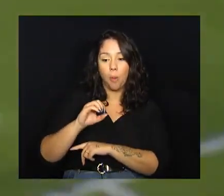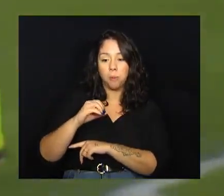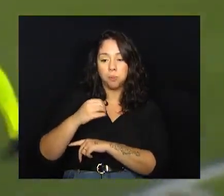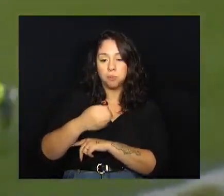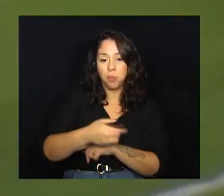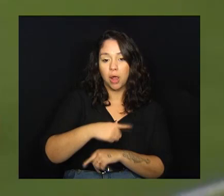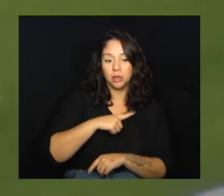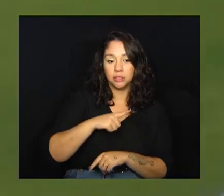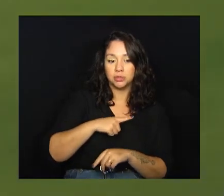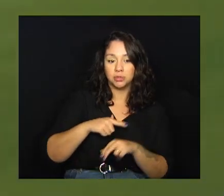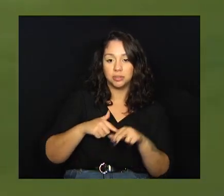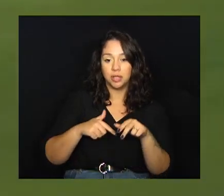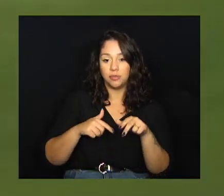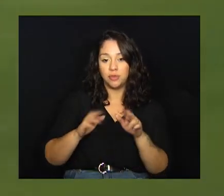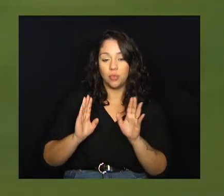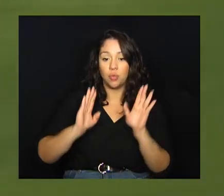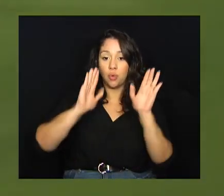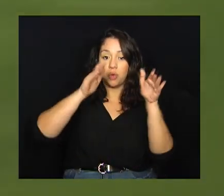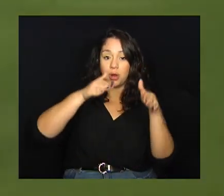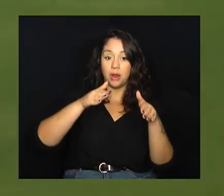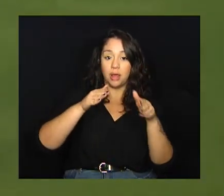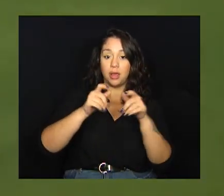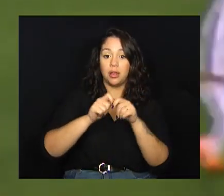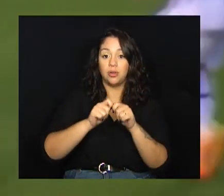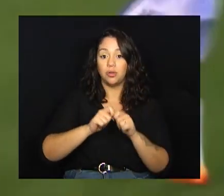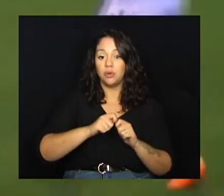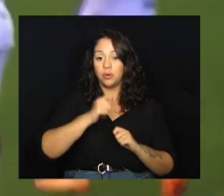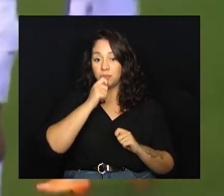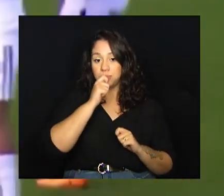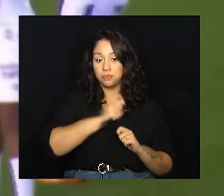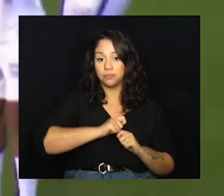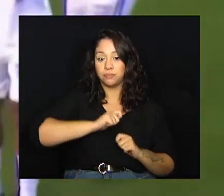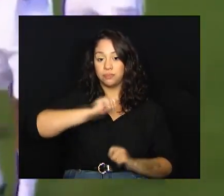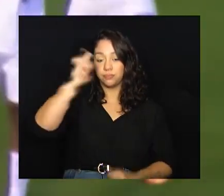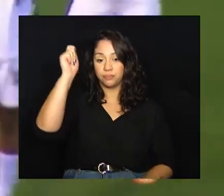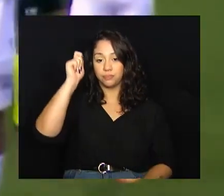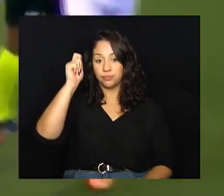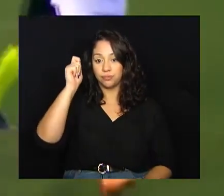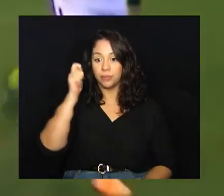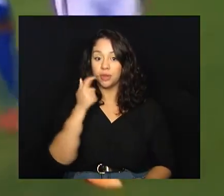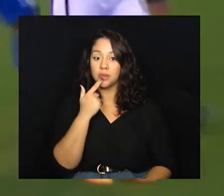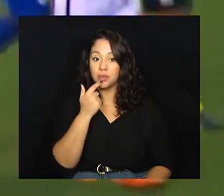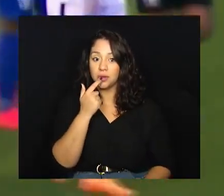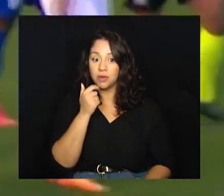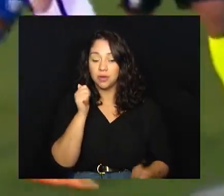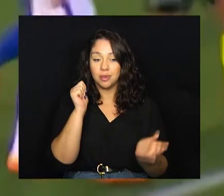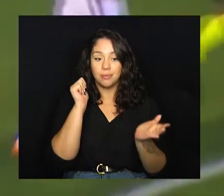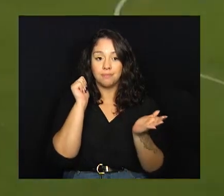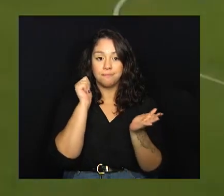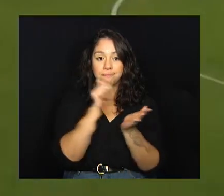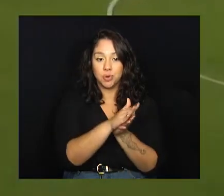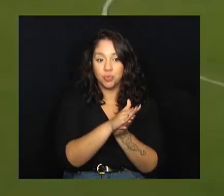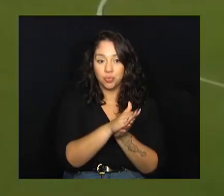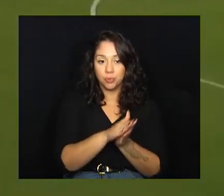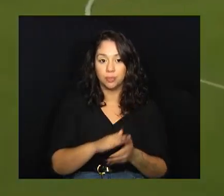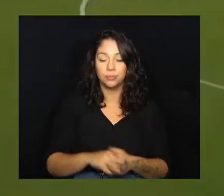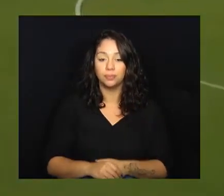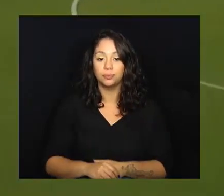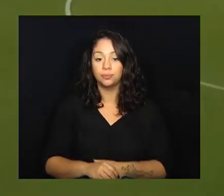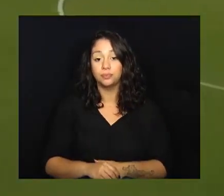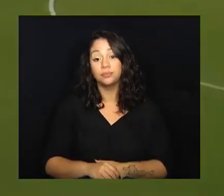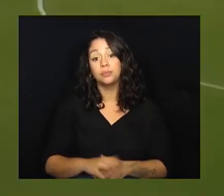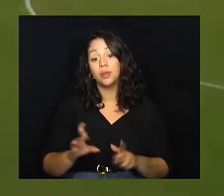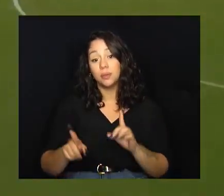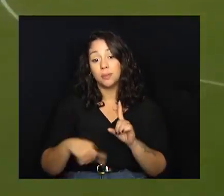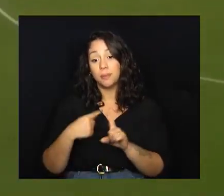atropelado pelo goleirão fora da área falta marcada e expulsão com uma